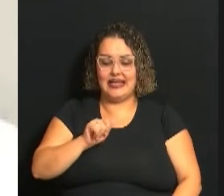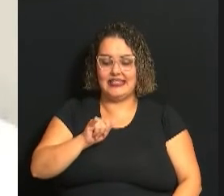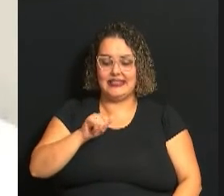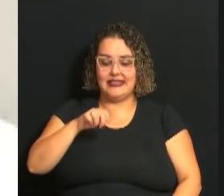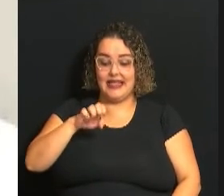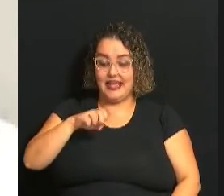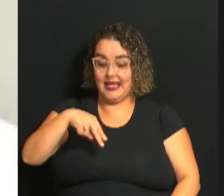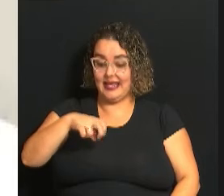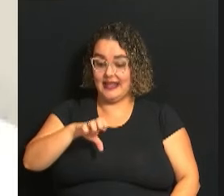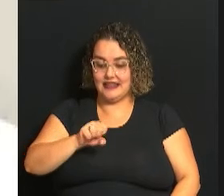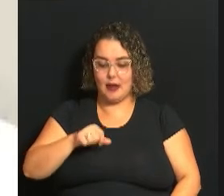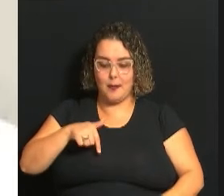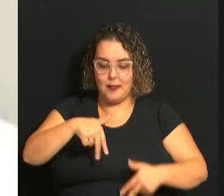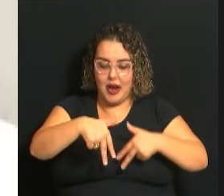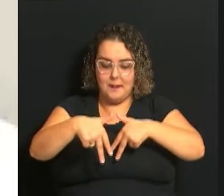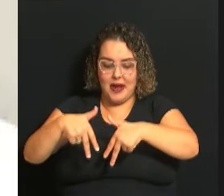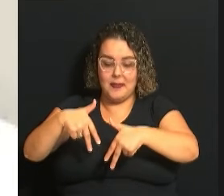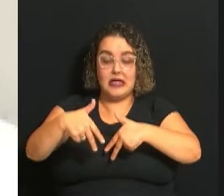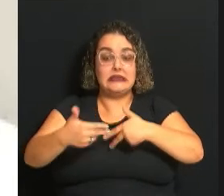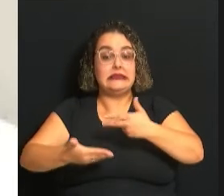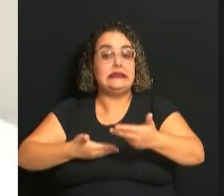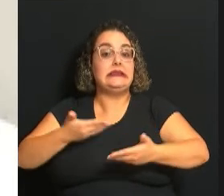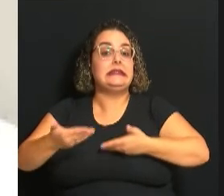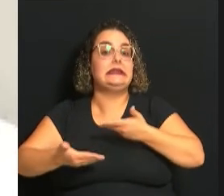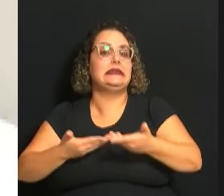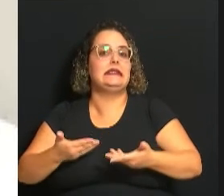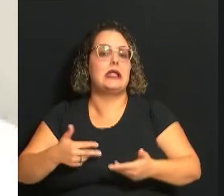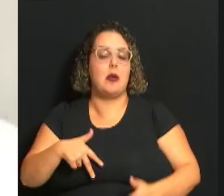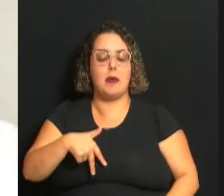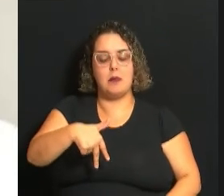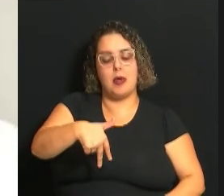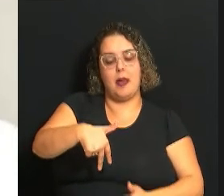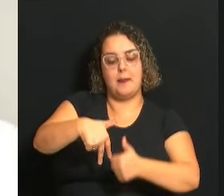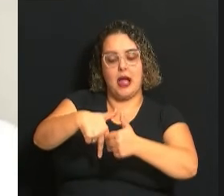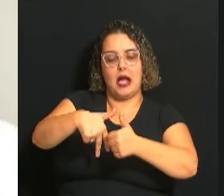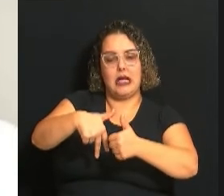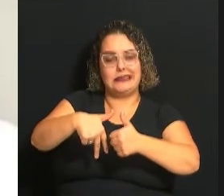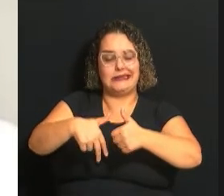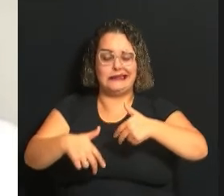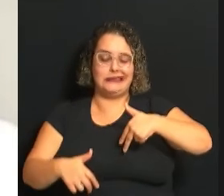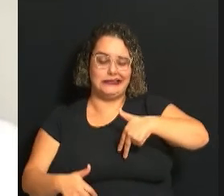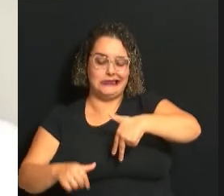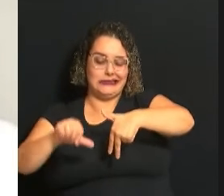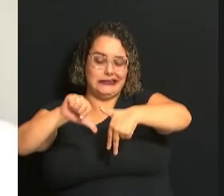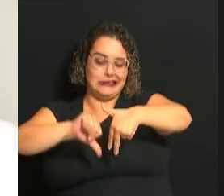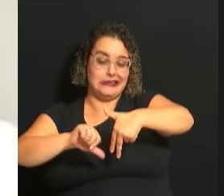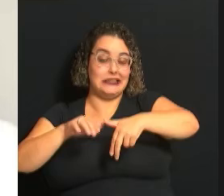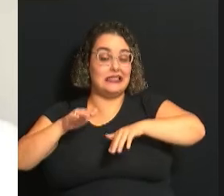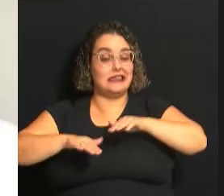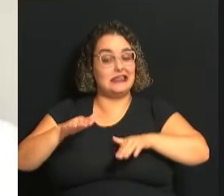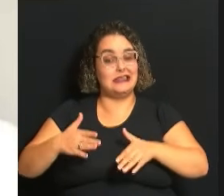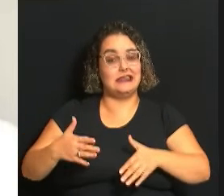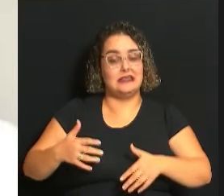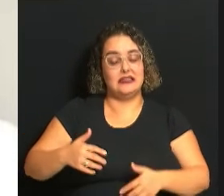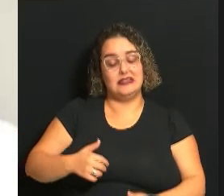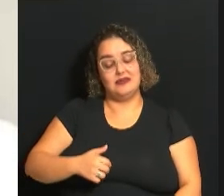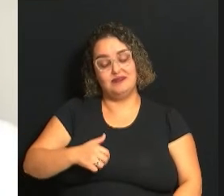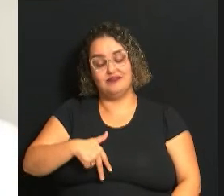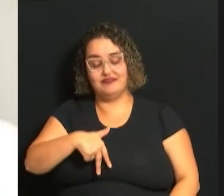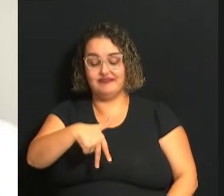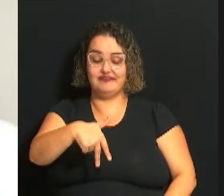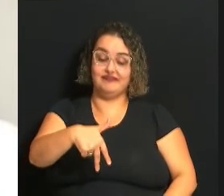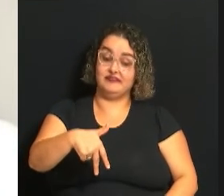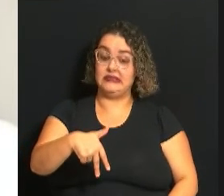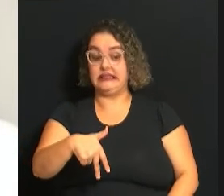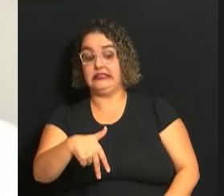com tudo isso. Tem sempre uma Daiene mais positiva, uma Daiene mais negativa às vezes, uma Daiene um pouquinho, né,